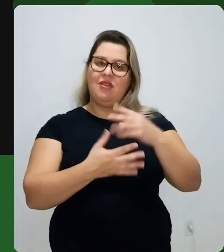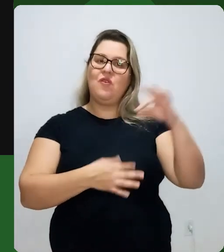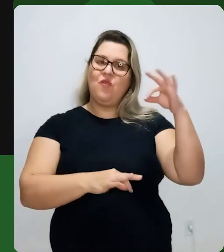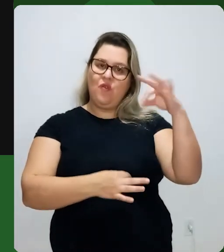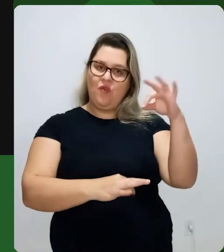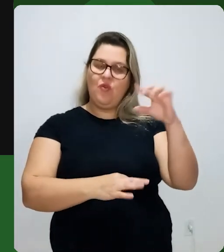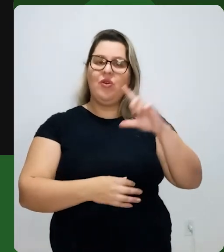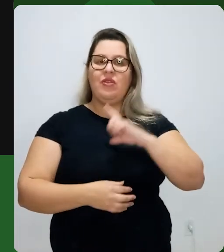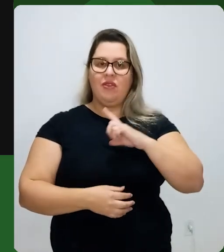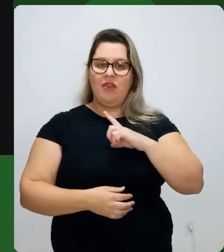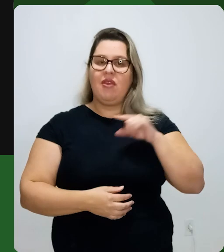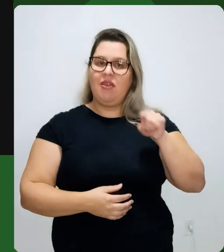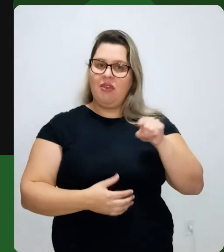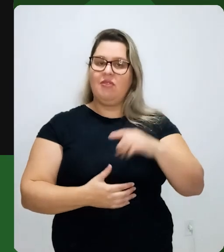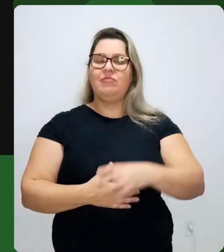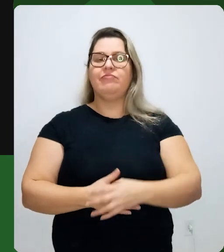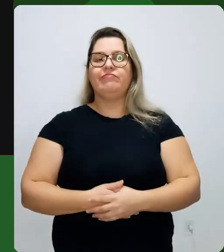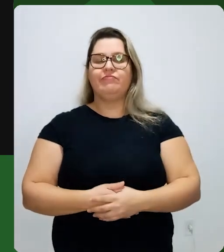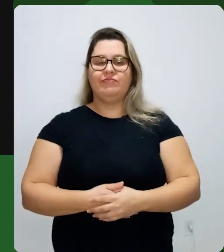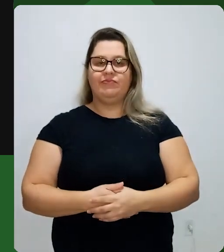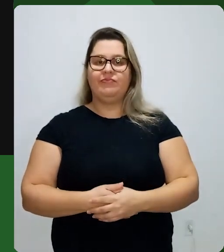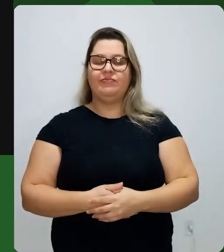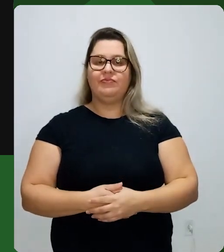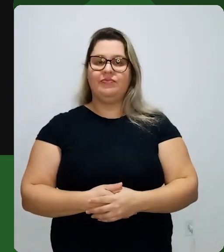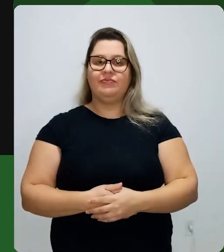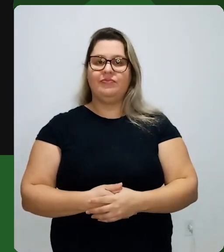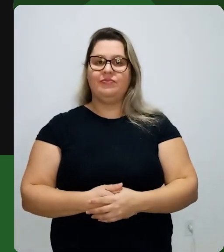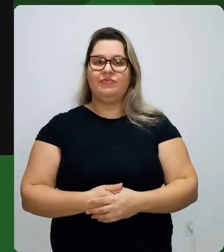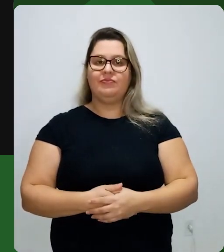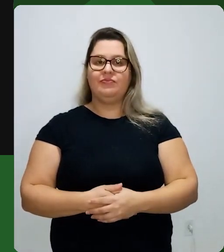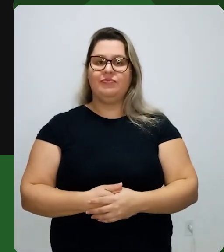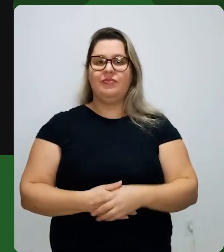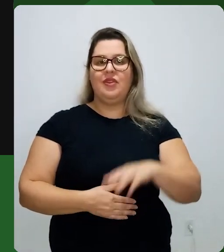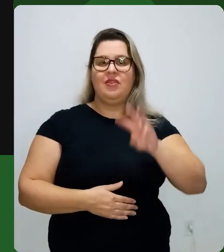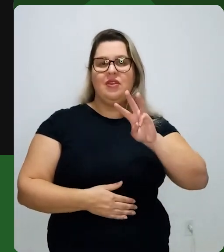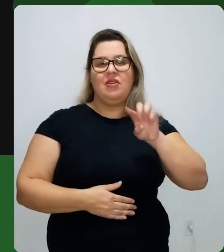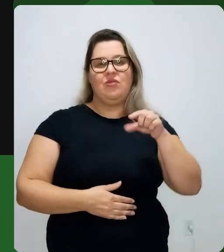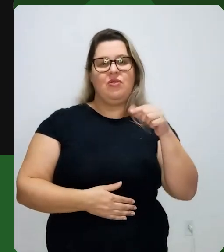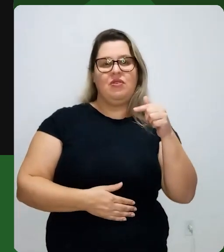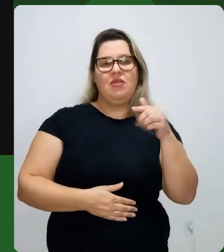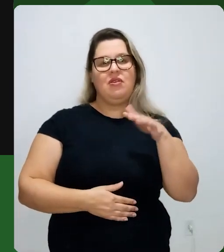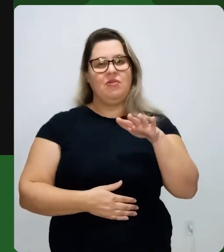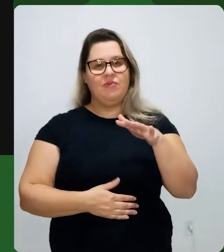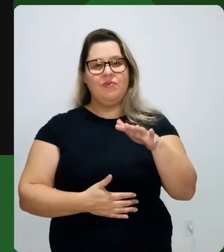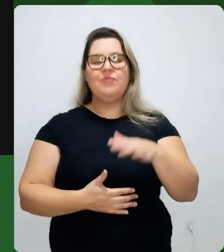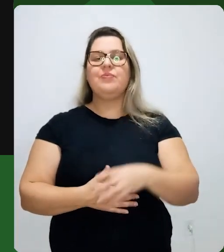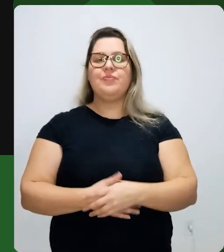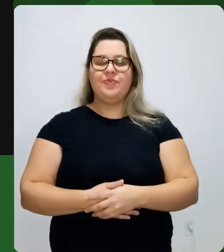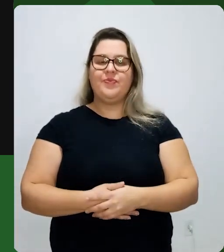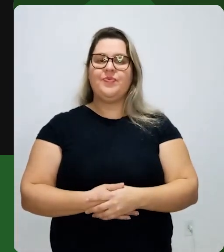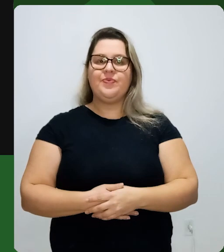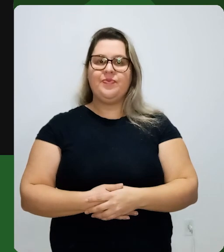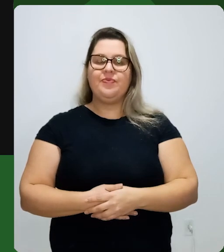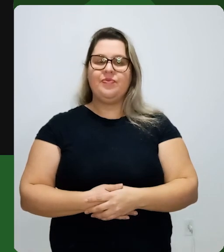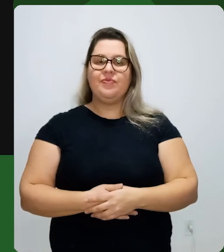deixar pra vocês ali também. Então, ele levanta um pouquinho mais, 3,7 ali.